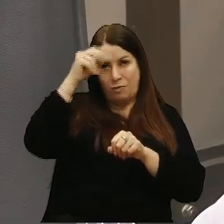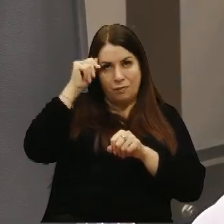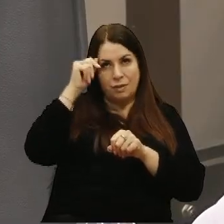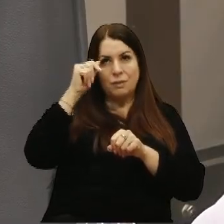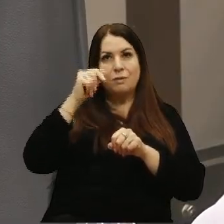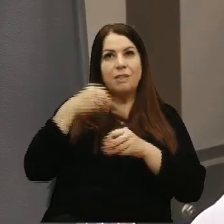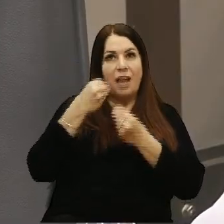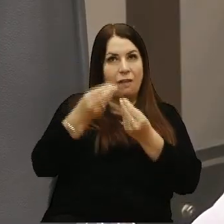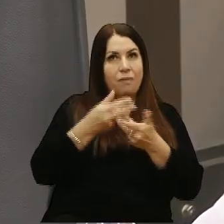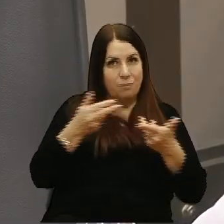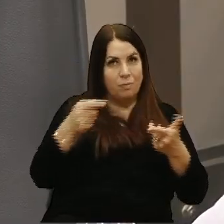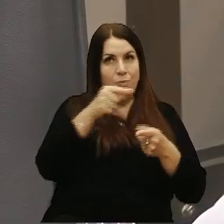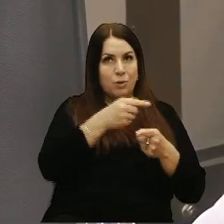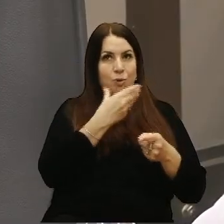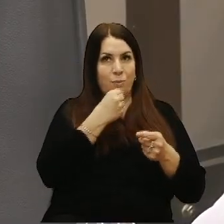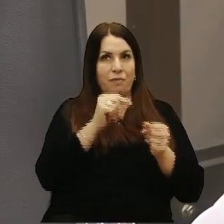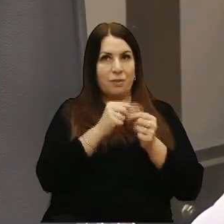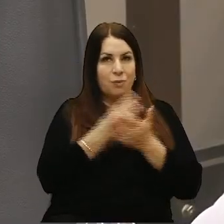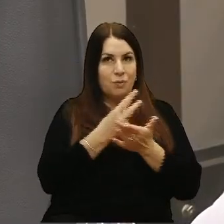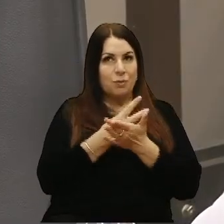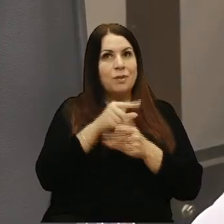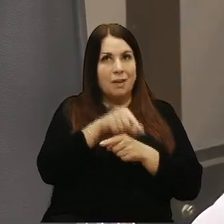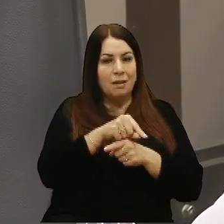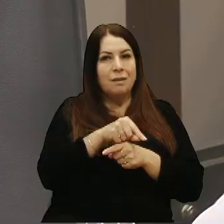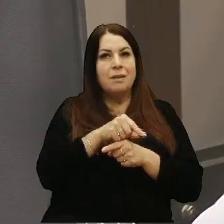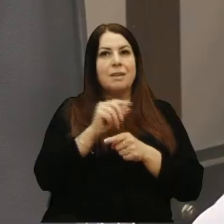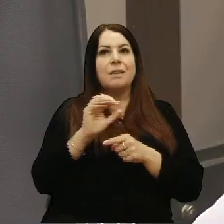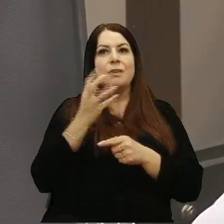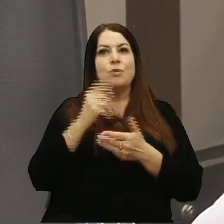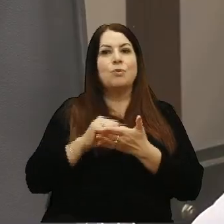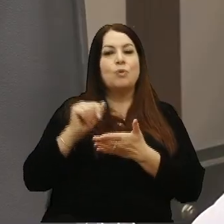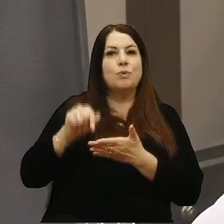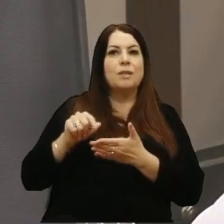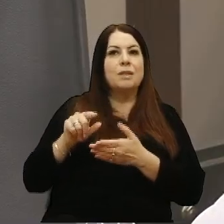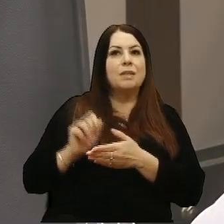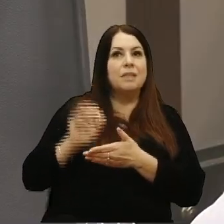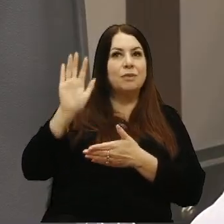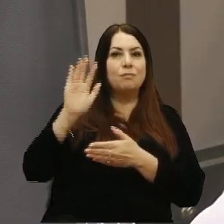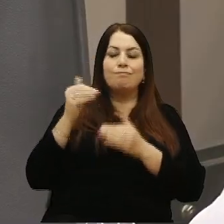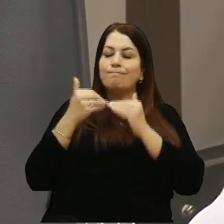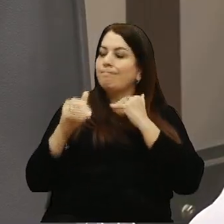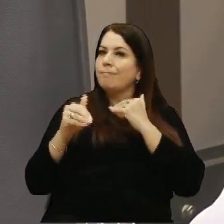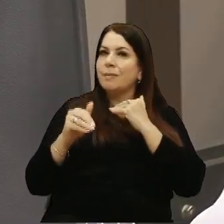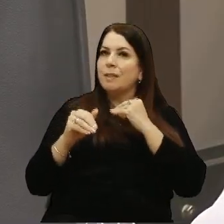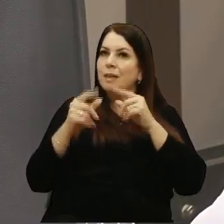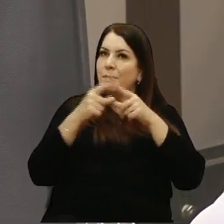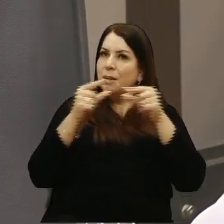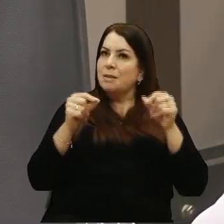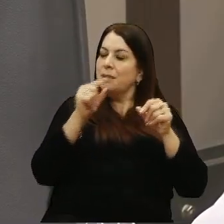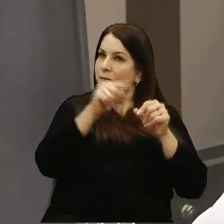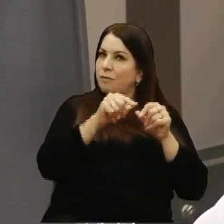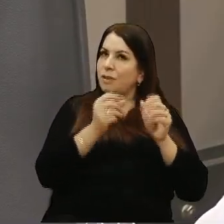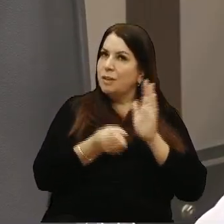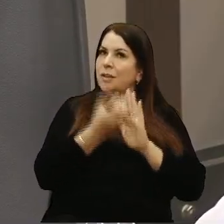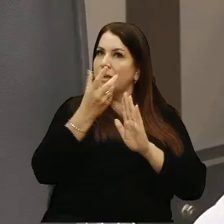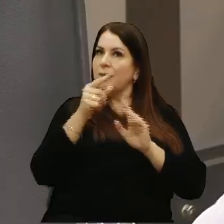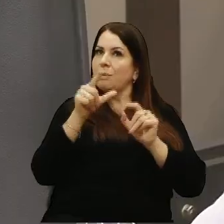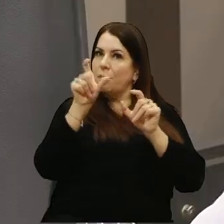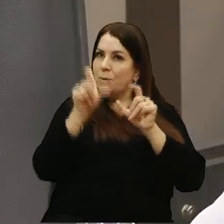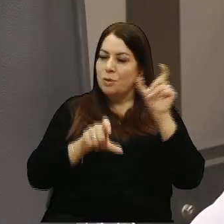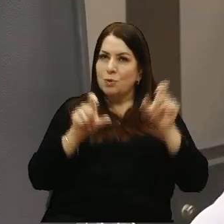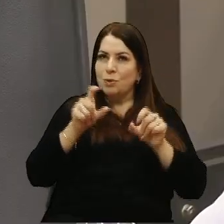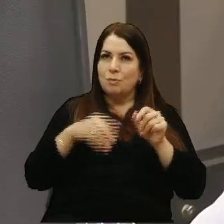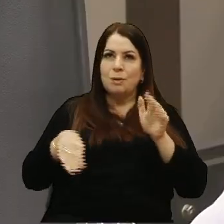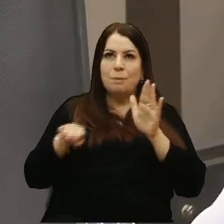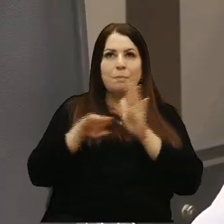Então, o município, sim, é aqui onde tudo acontece. Aliás, eu divirjo tanto do senhor que eu acho que Brasília foi criada justamente para as pessoas não chegar